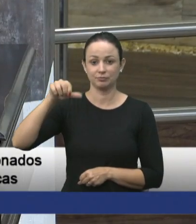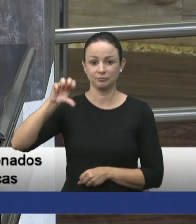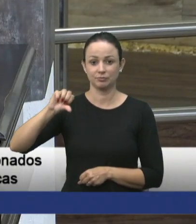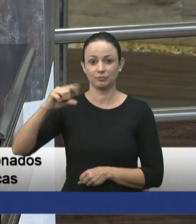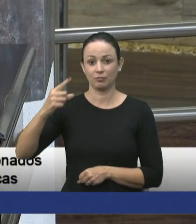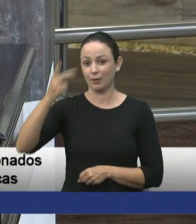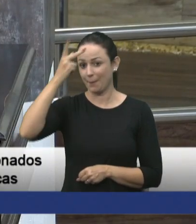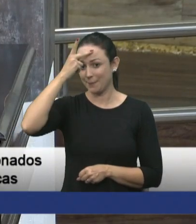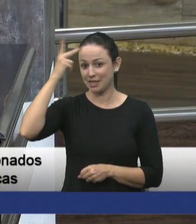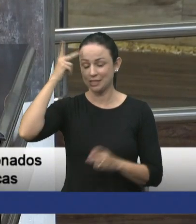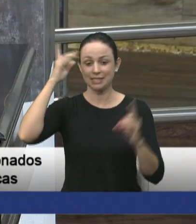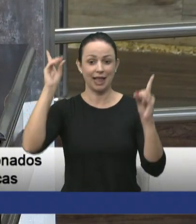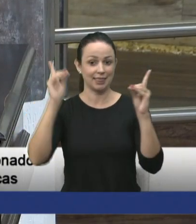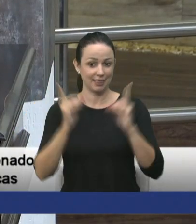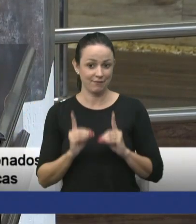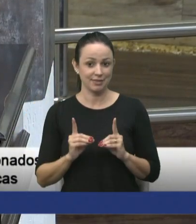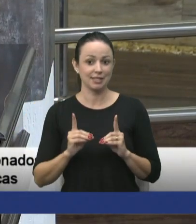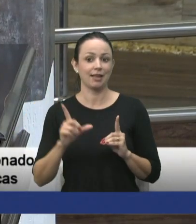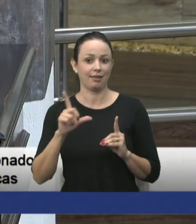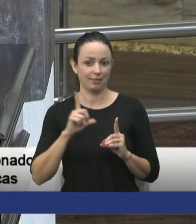5.791 pessoas com deficiência.